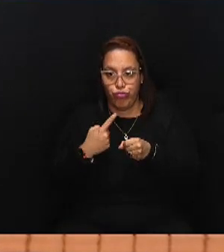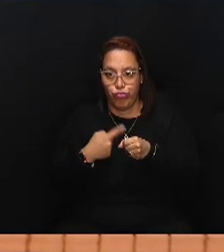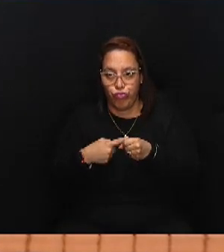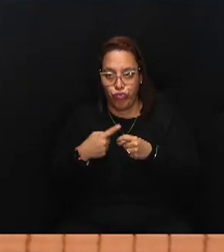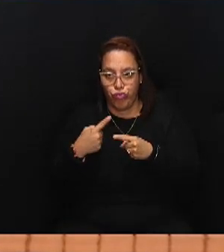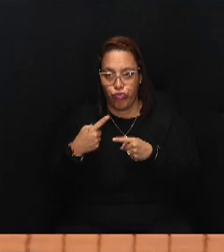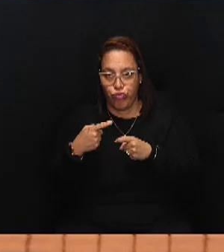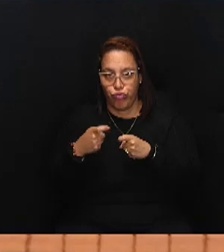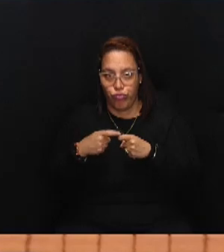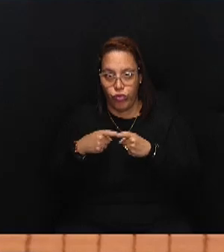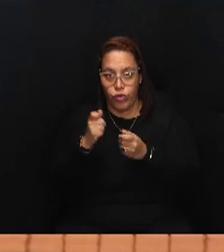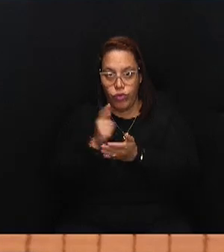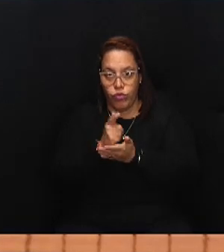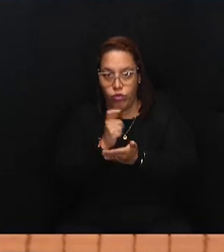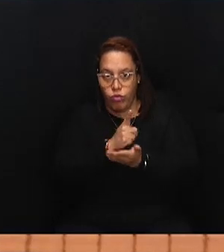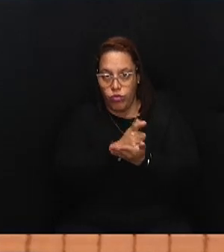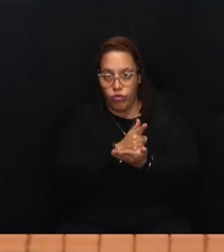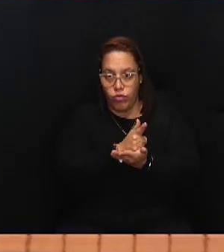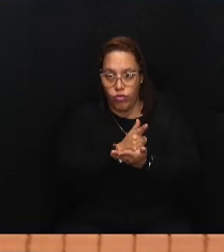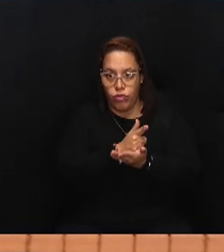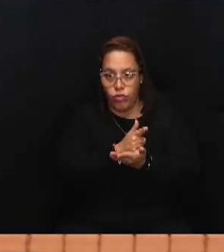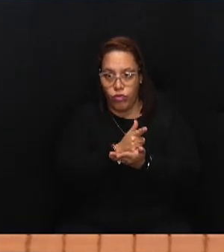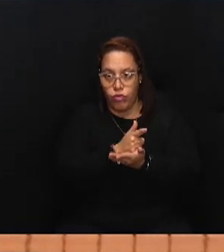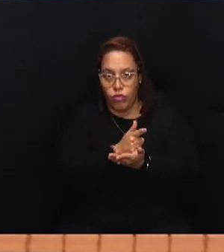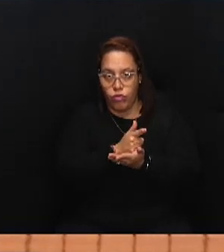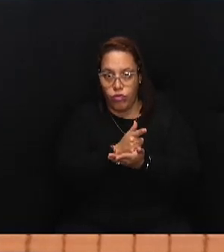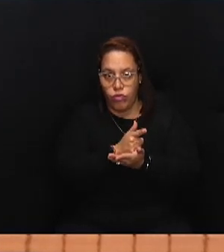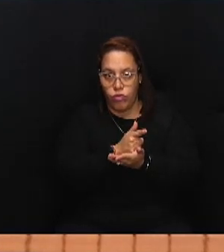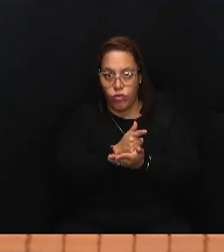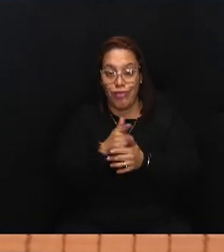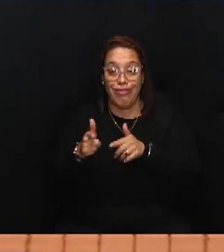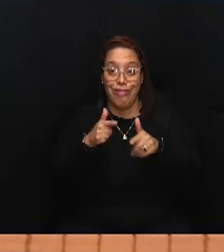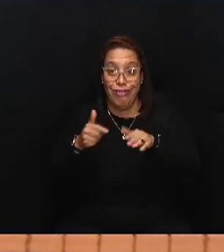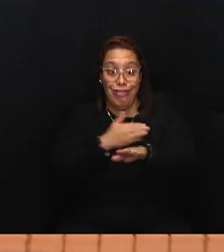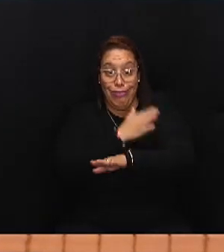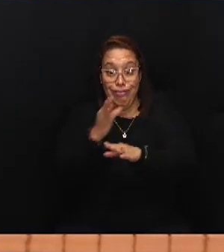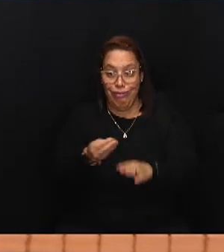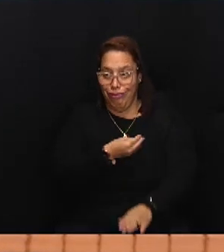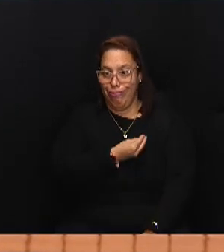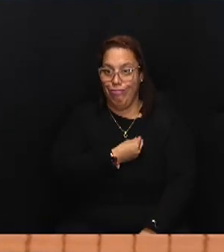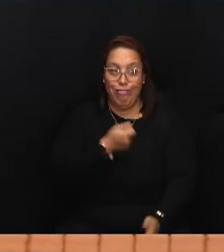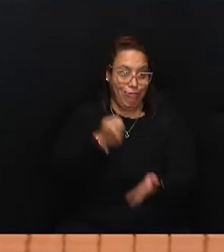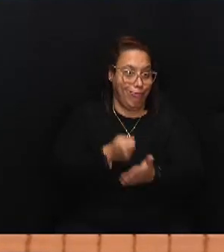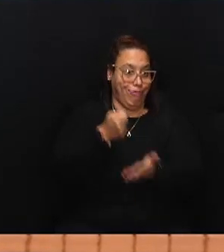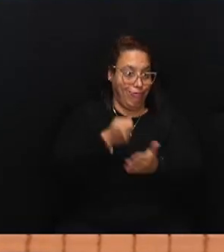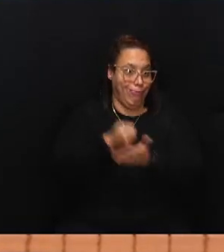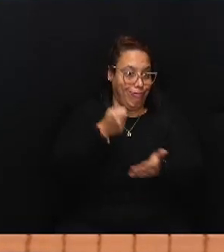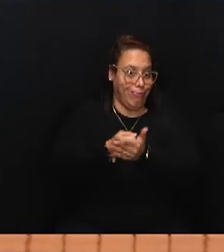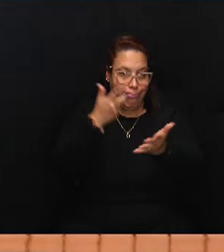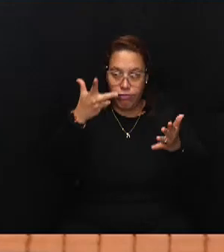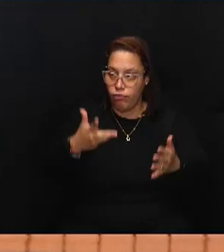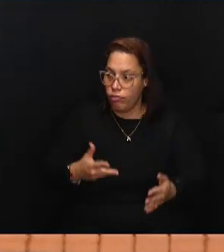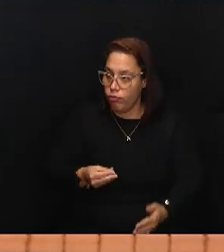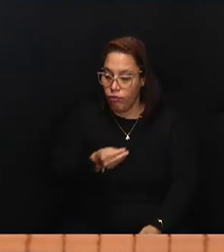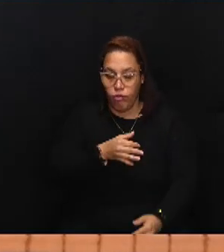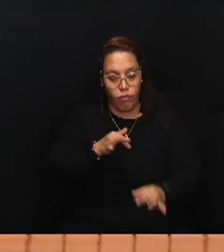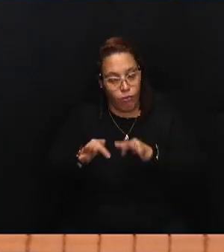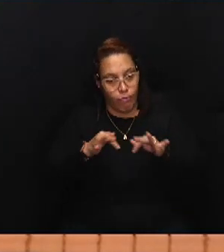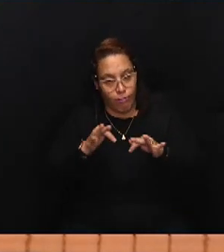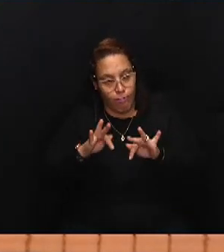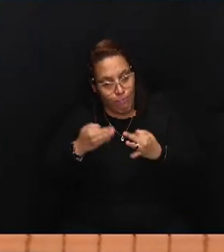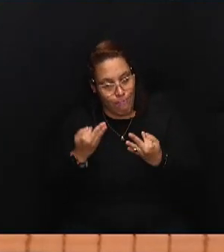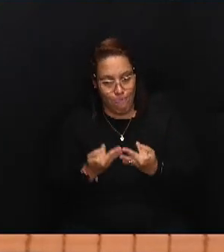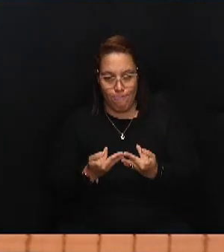A forma de pagamento, o quanto ele custa. Então, quer dizer, você trabalhou a vida inteira, você dedicou, criou a sua família, trabalhando